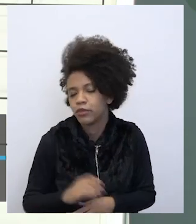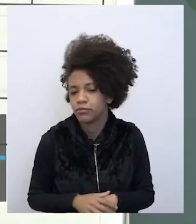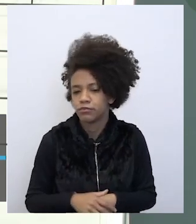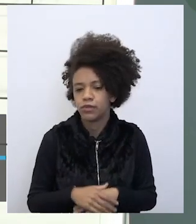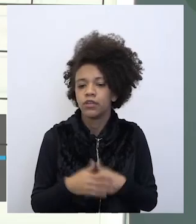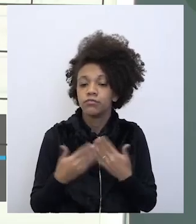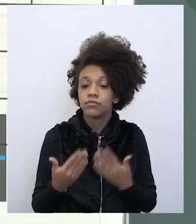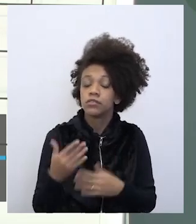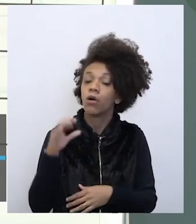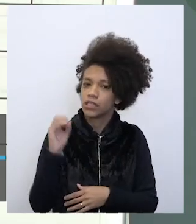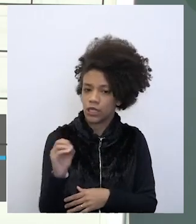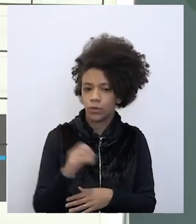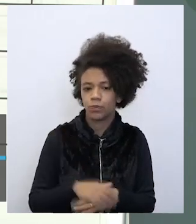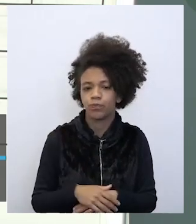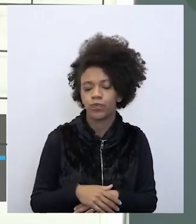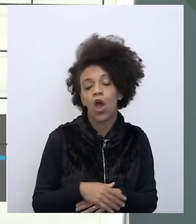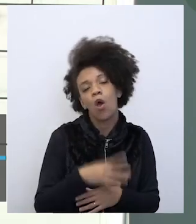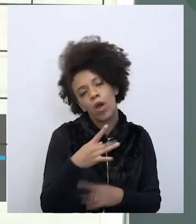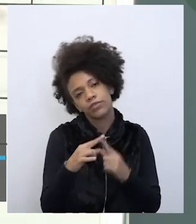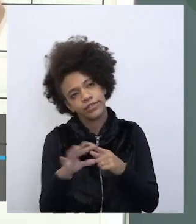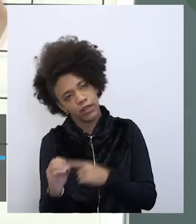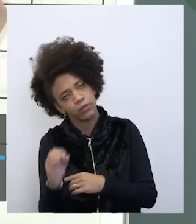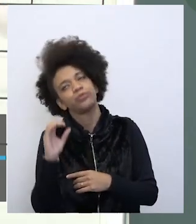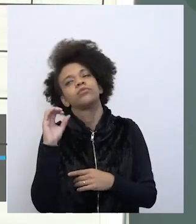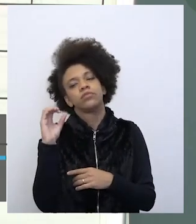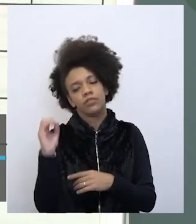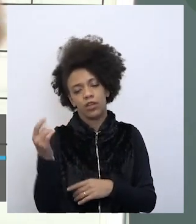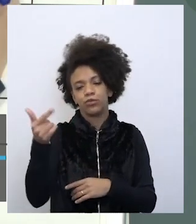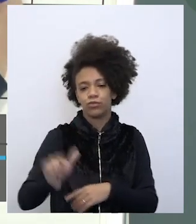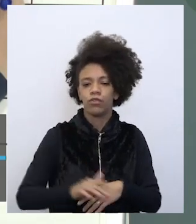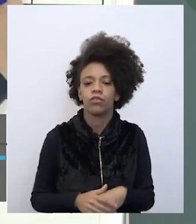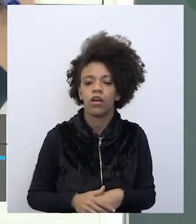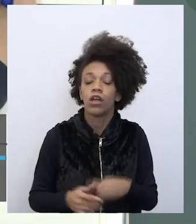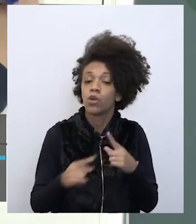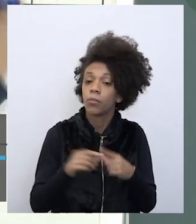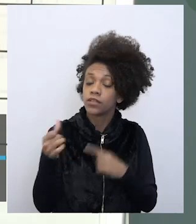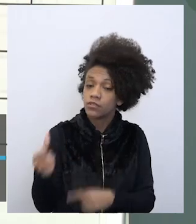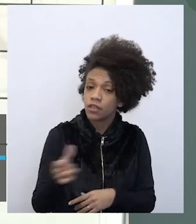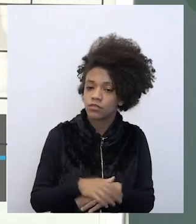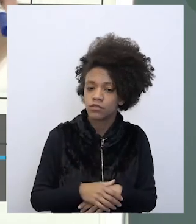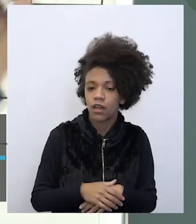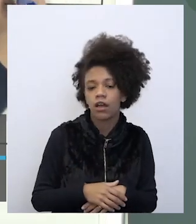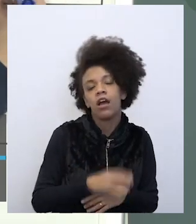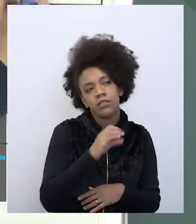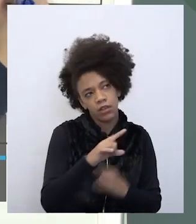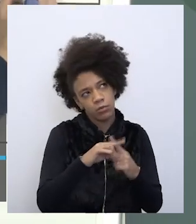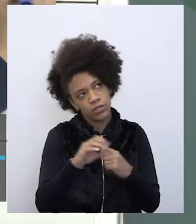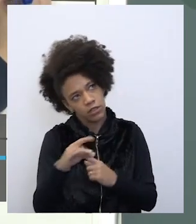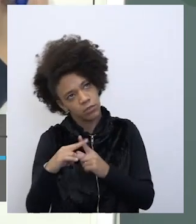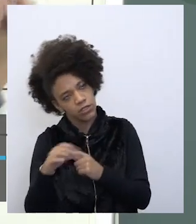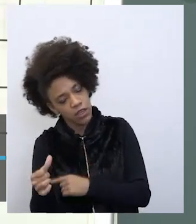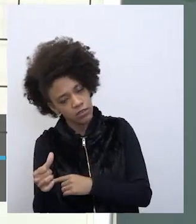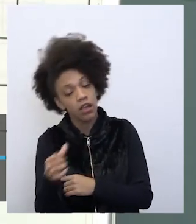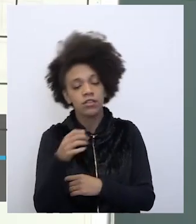dá 0. 4 vezes 0, 0 de novo, mais 6. 0 mais 0 mais 6,